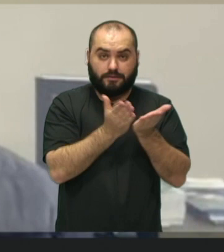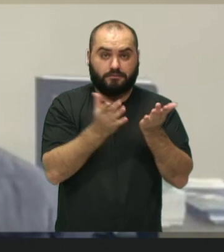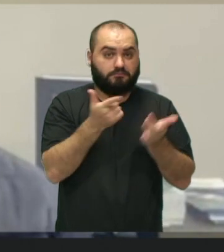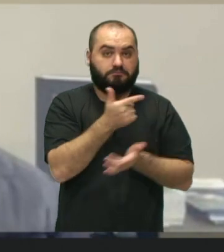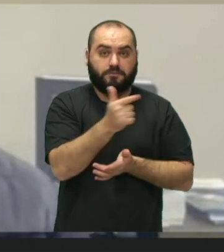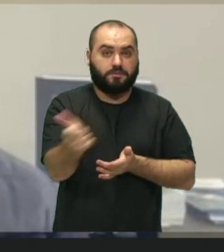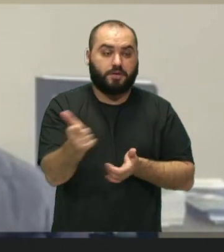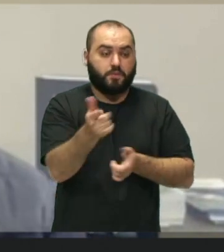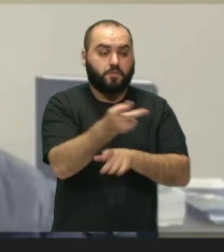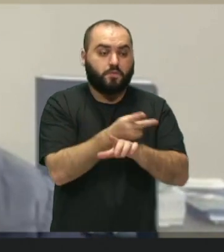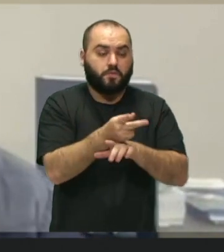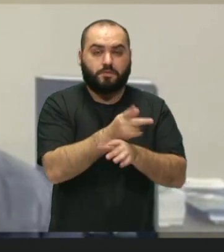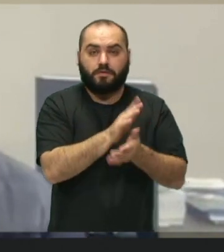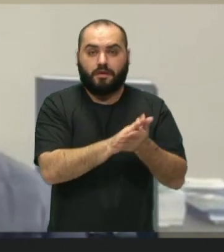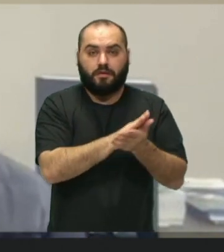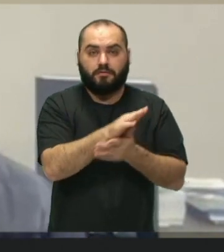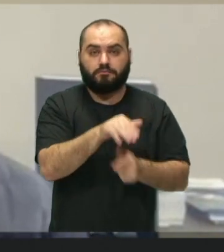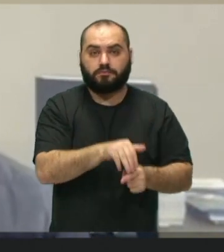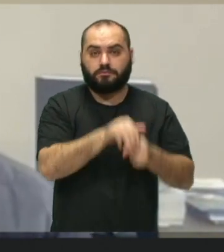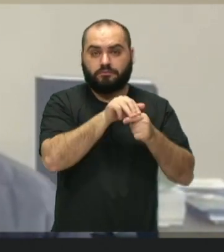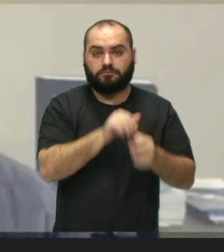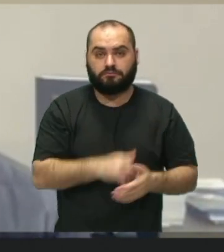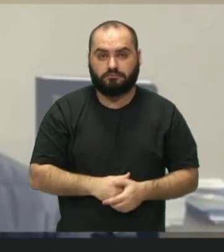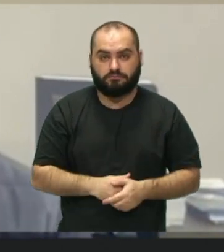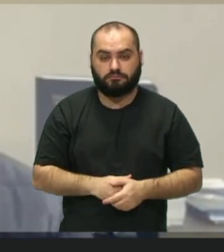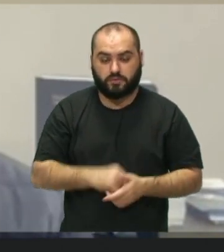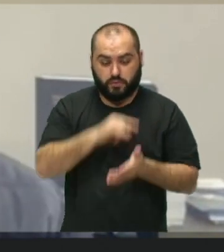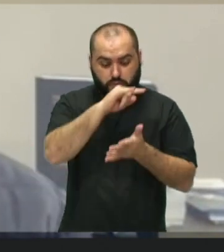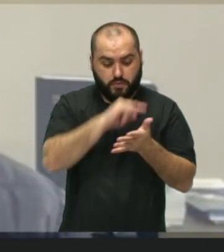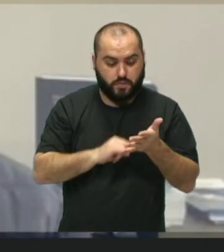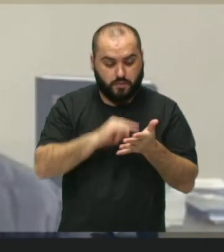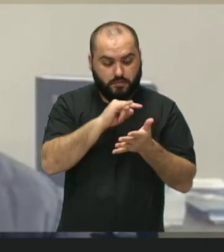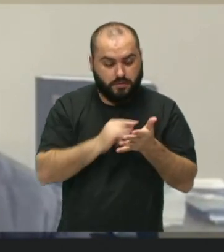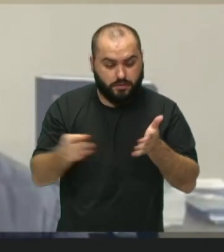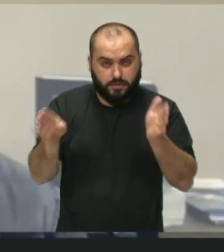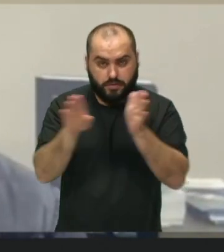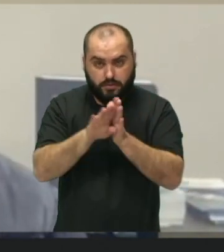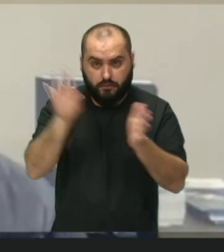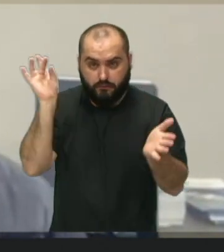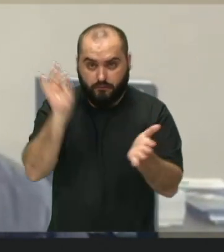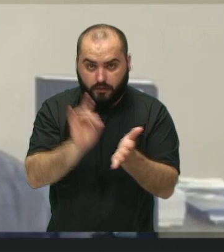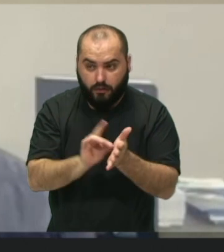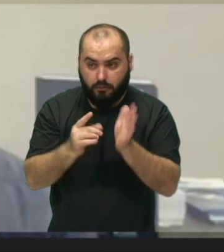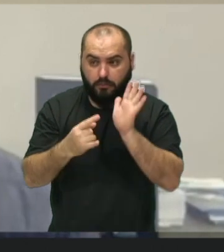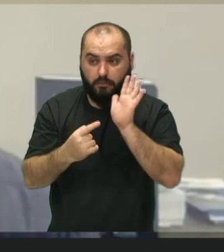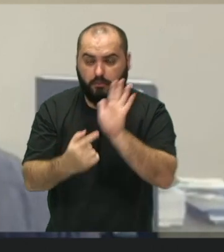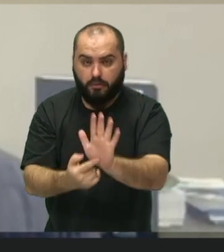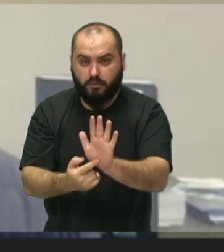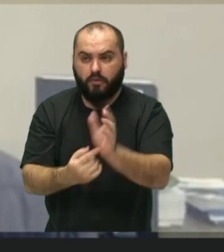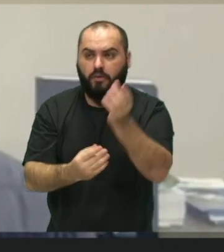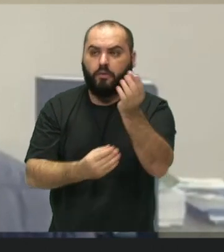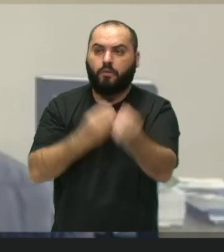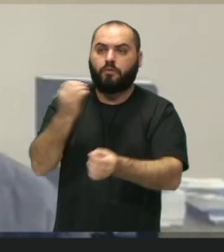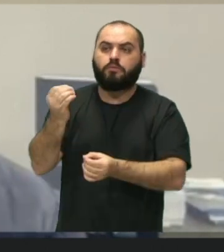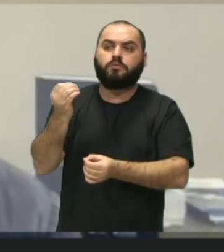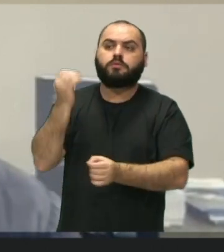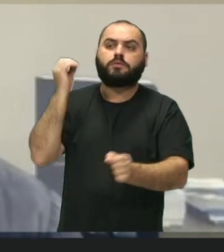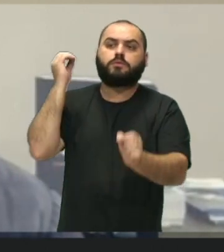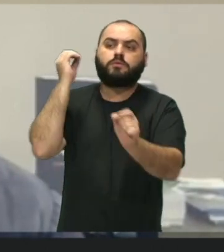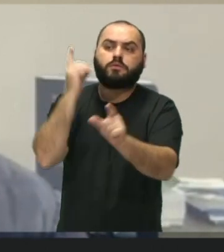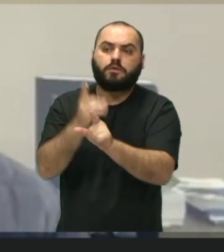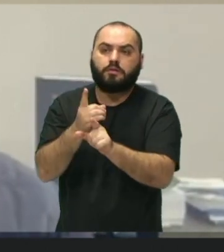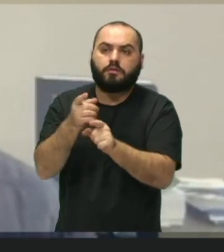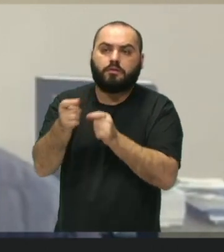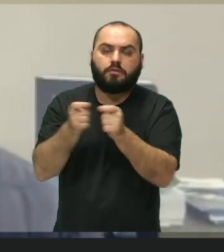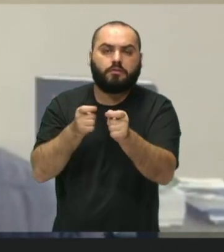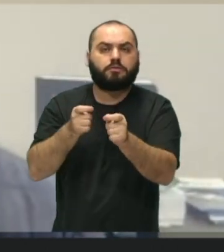essas pessoas diante de documentos necessários para elas participarem, né, mostrando para ela como é que elas buscam esses negócios. Tem empresário